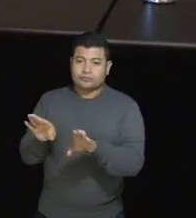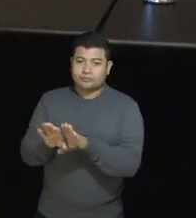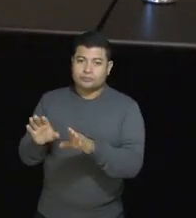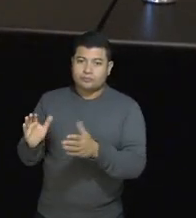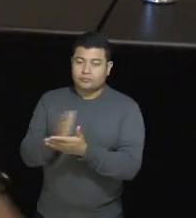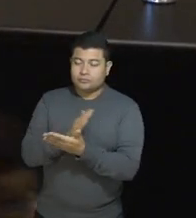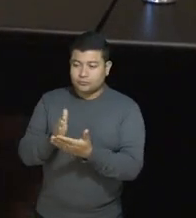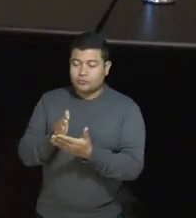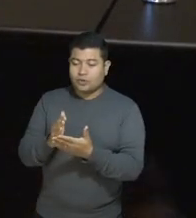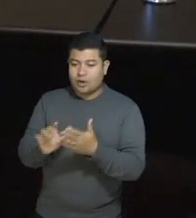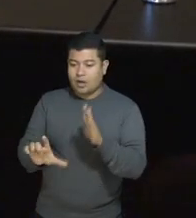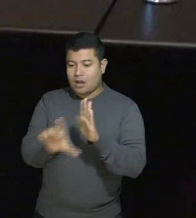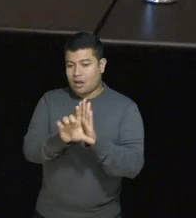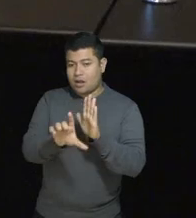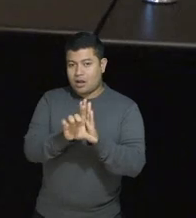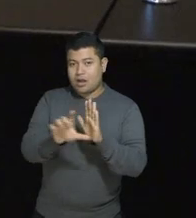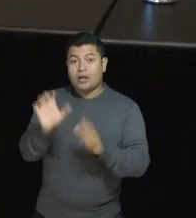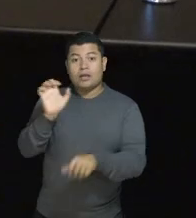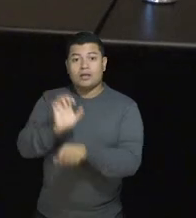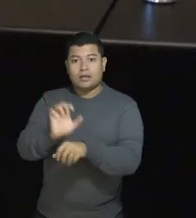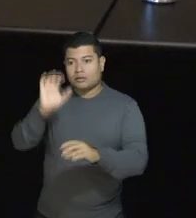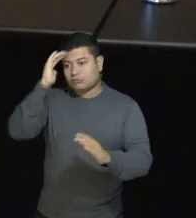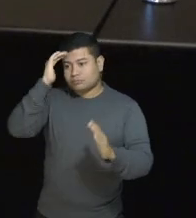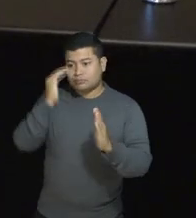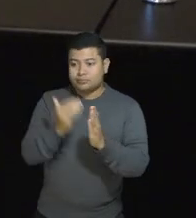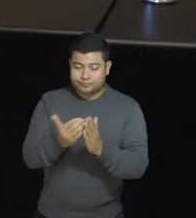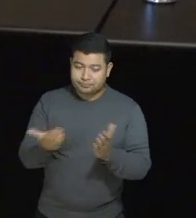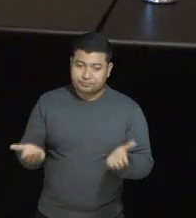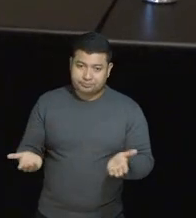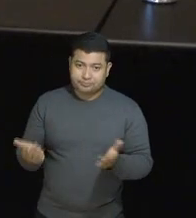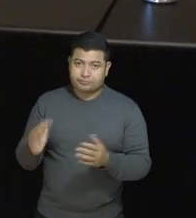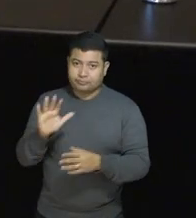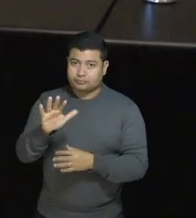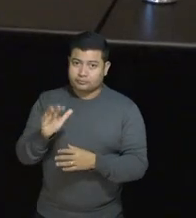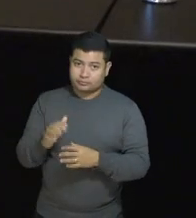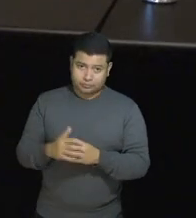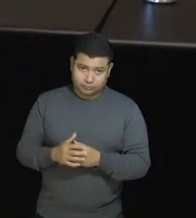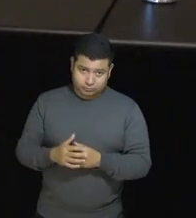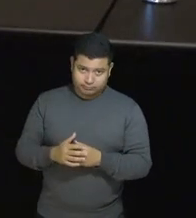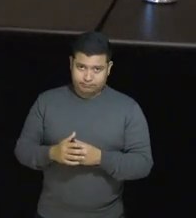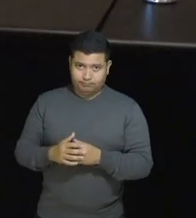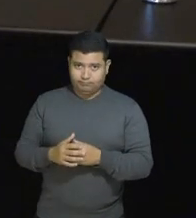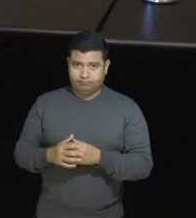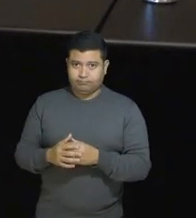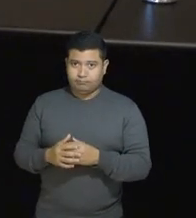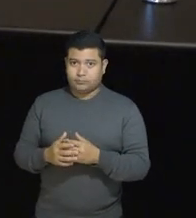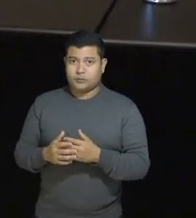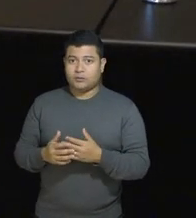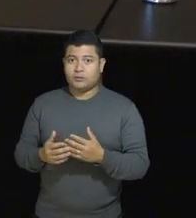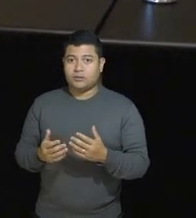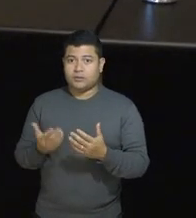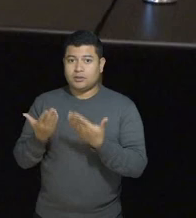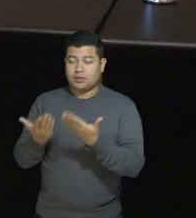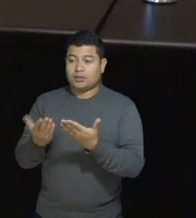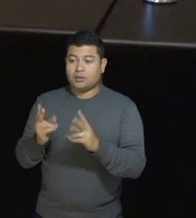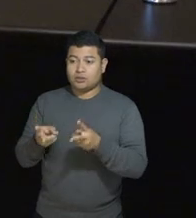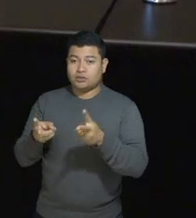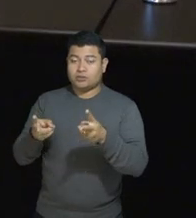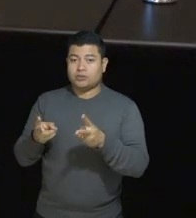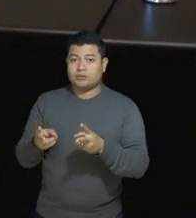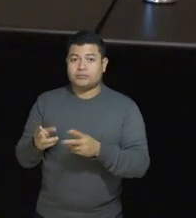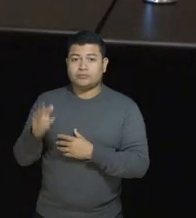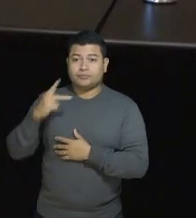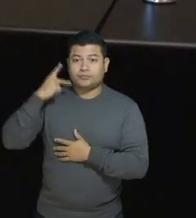estadual, mas a grande maioria, a nível do nosso estado, ainda seguem a